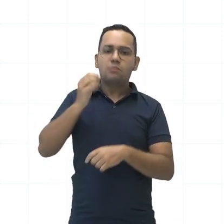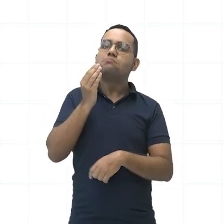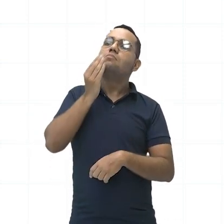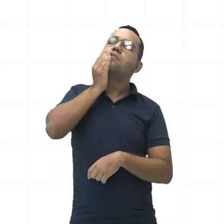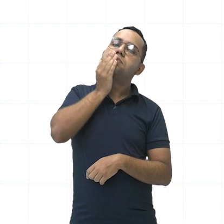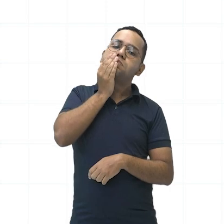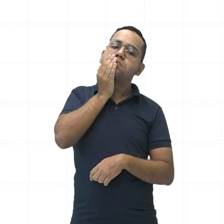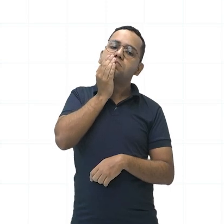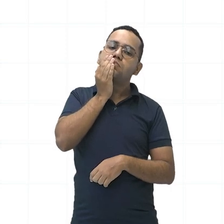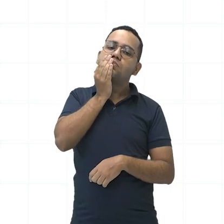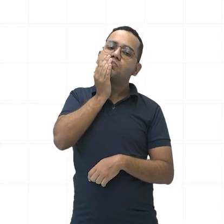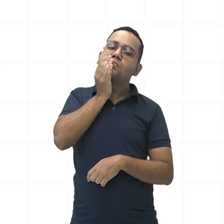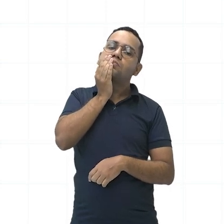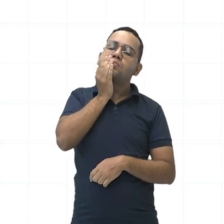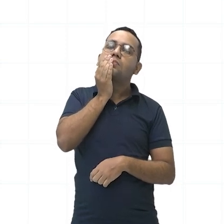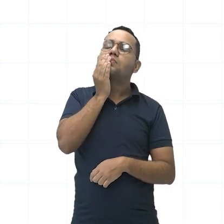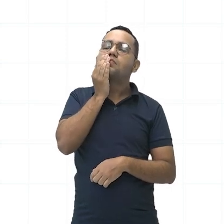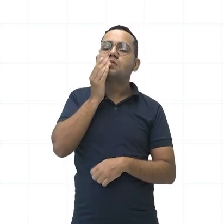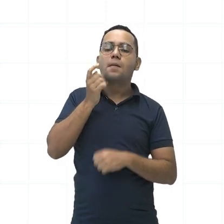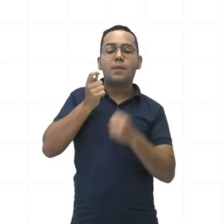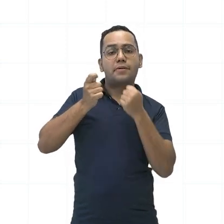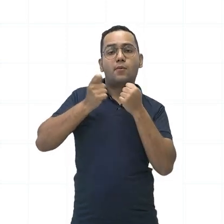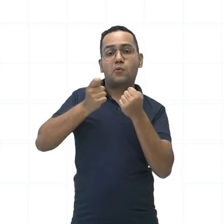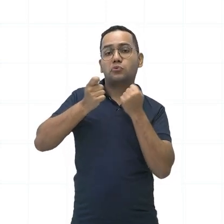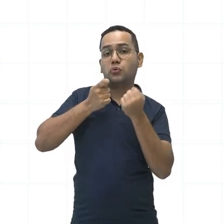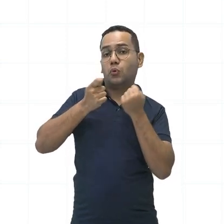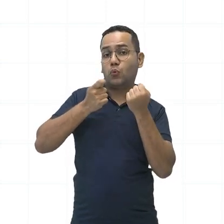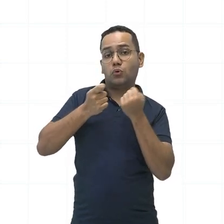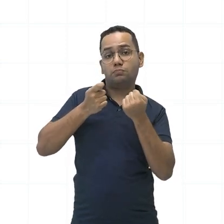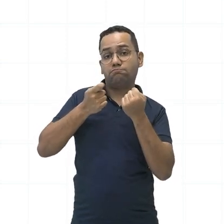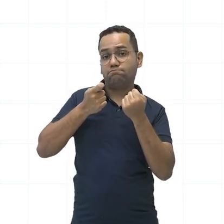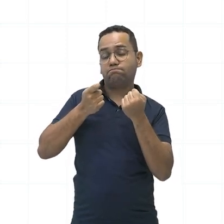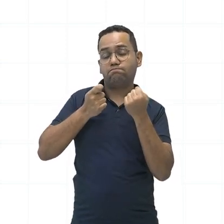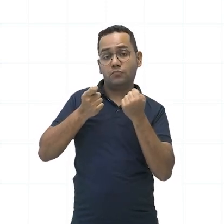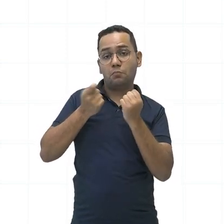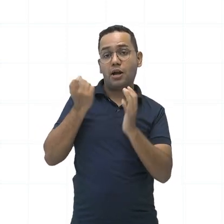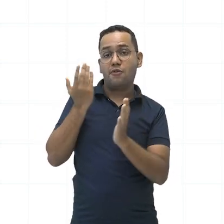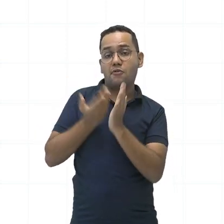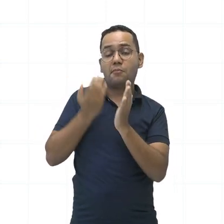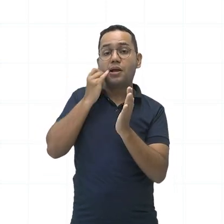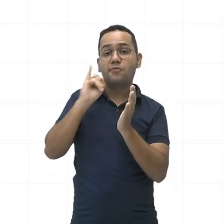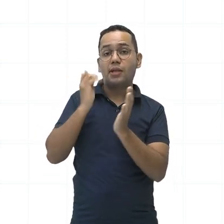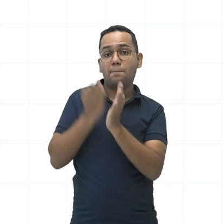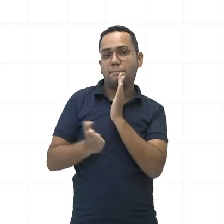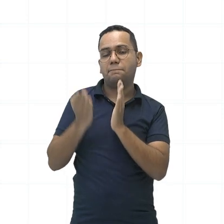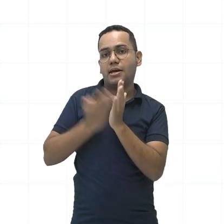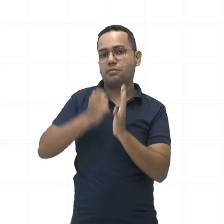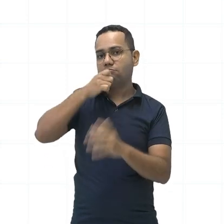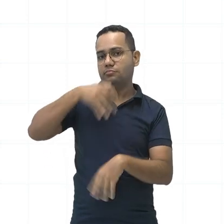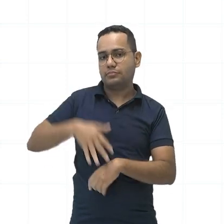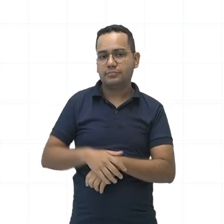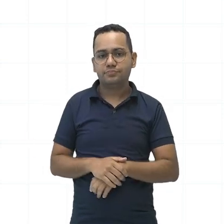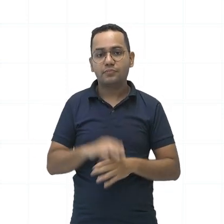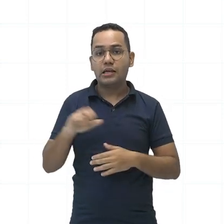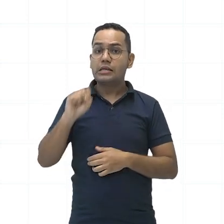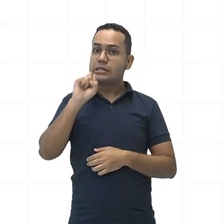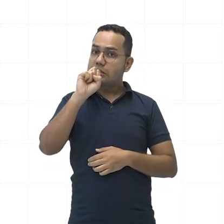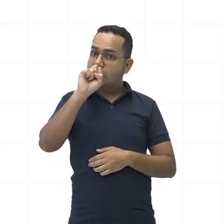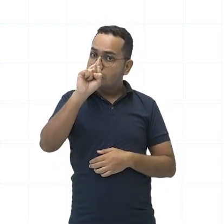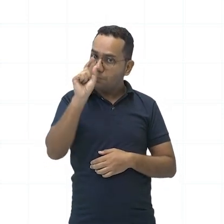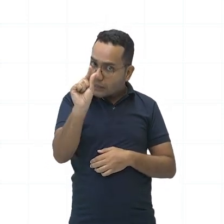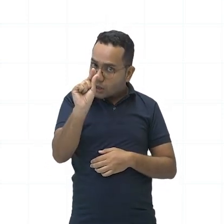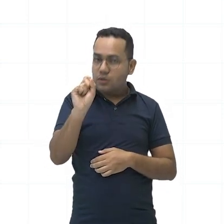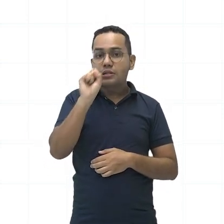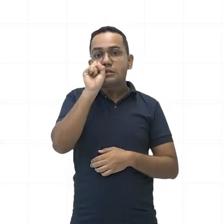para controlar totalmente o sangramento. Isso se for pequeno. Em cortes